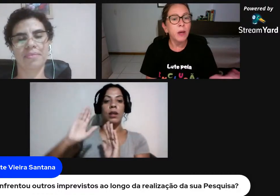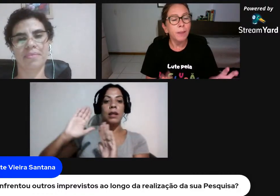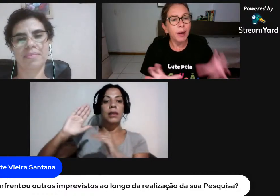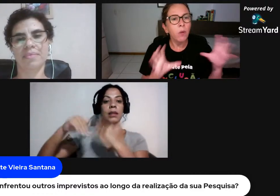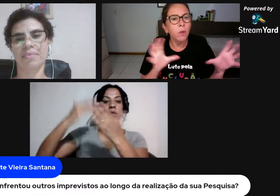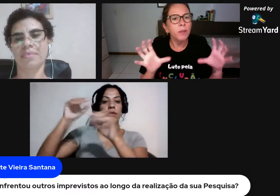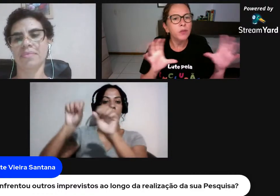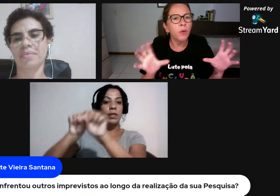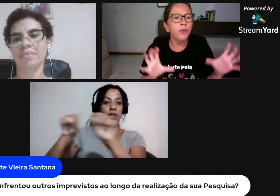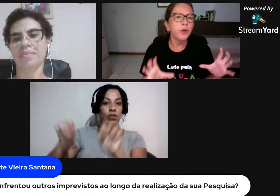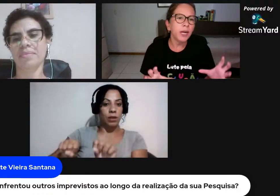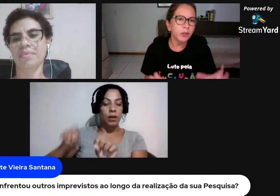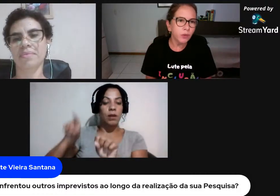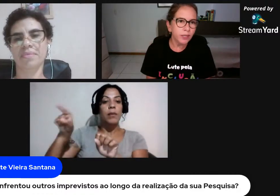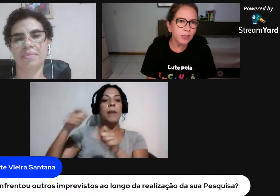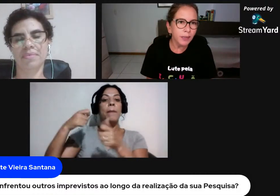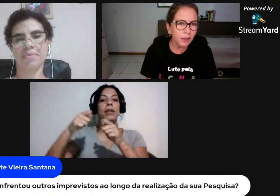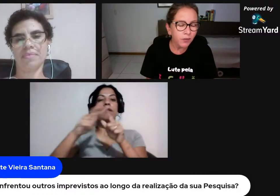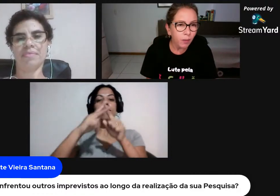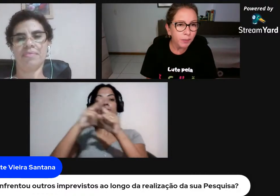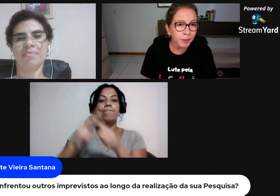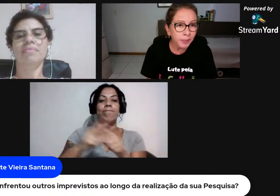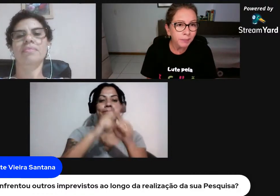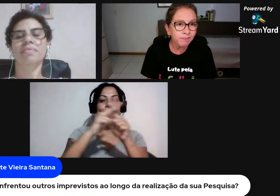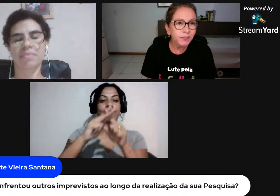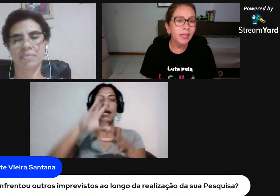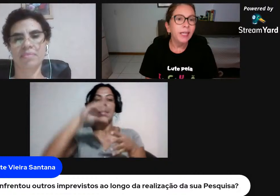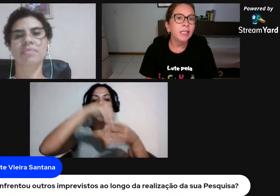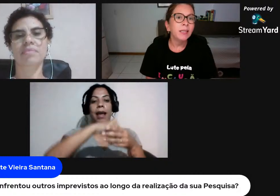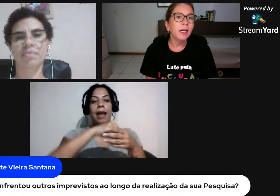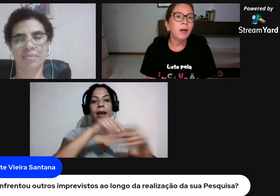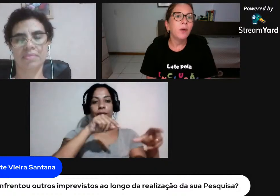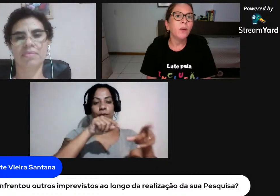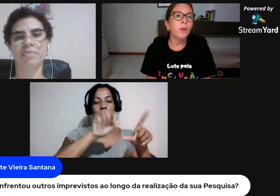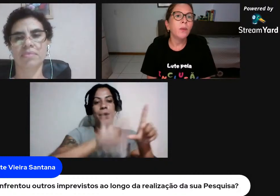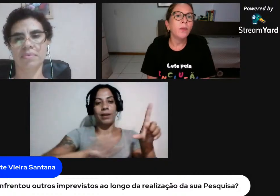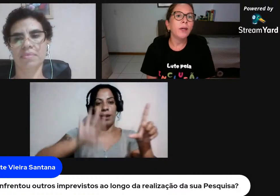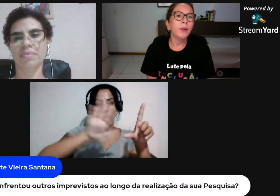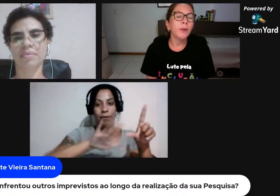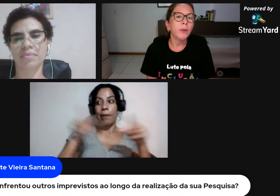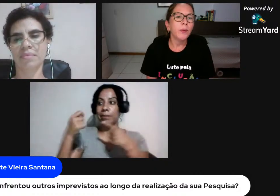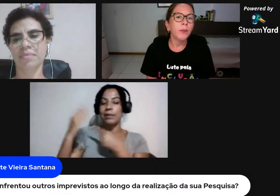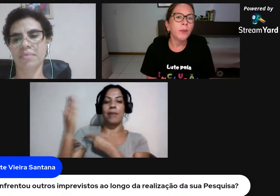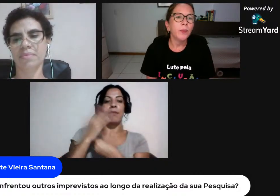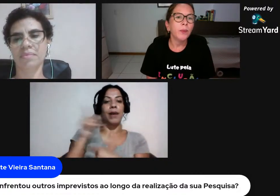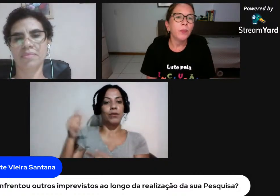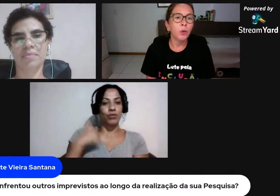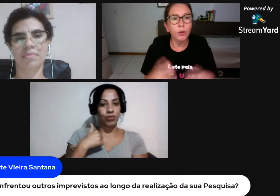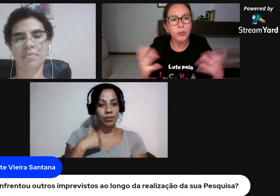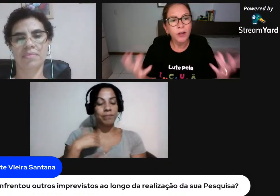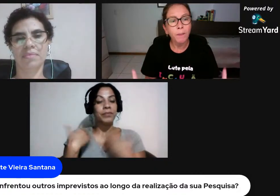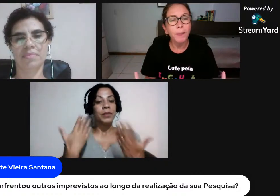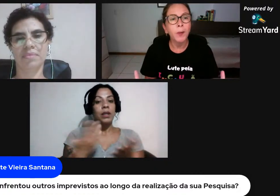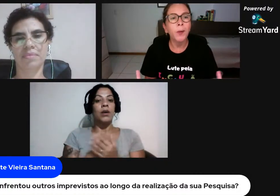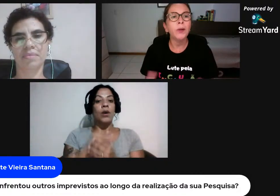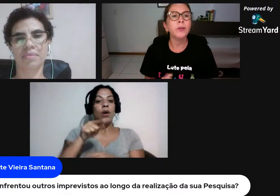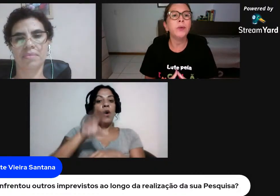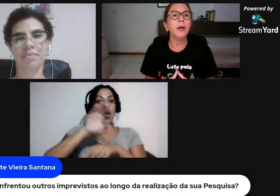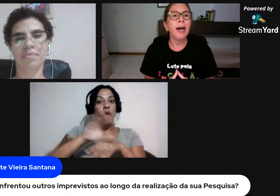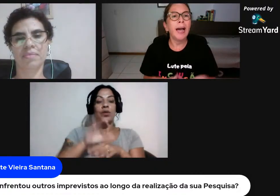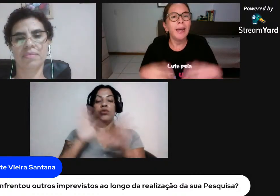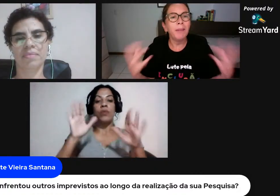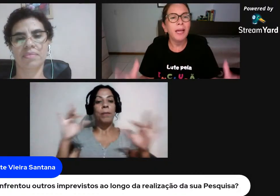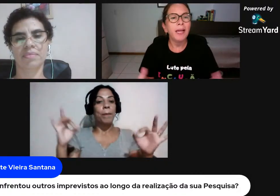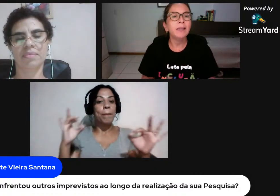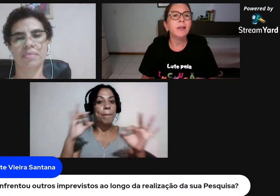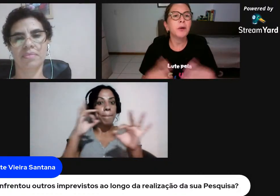Sistemas para algumas configurações da plataforma para mim. Então, o curso estava pronto,